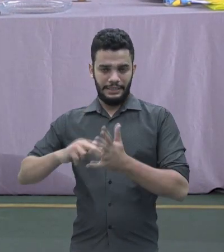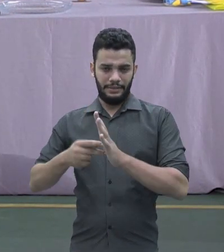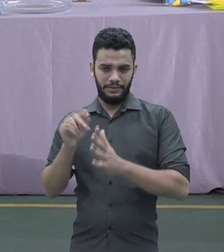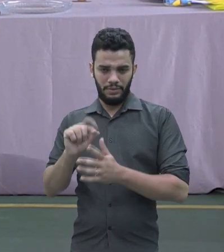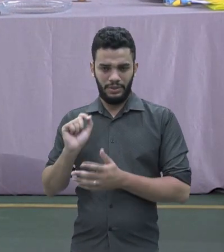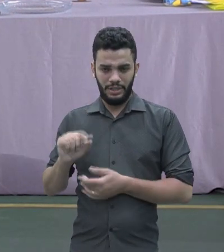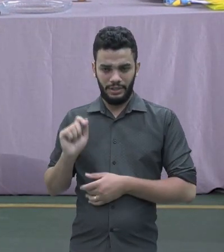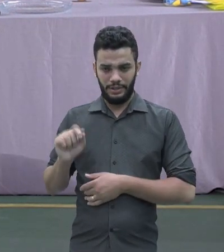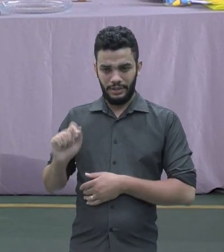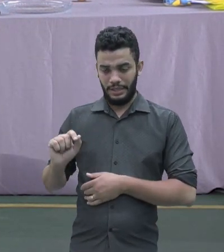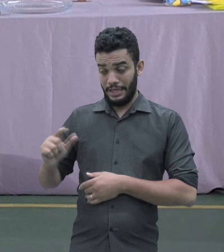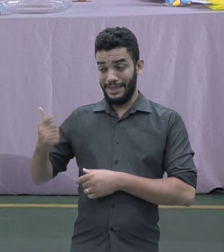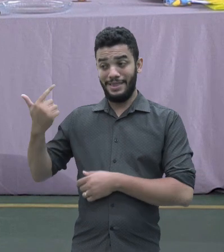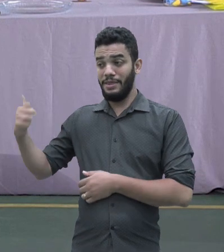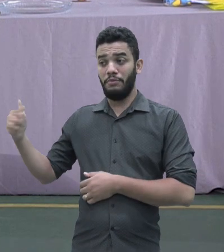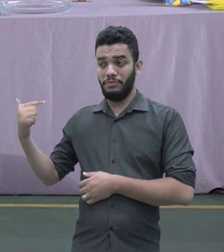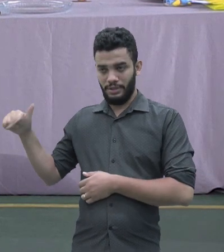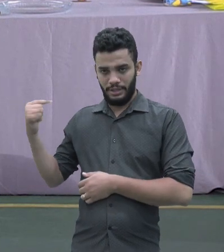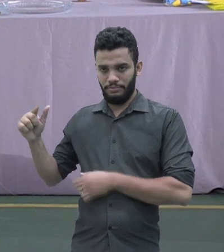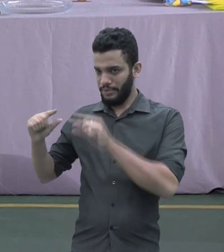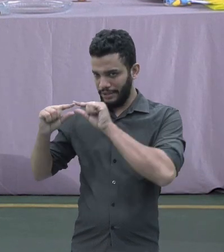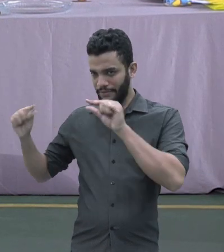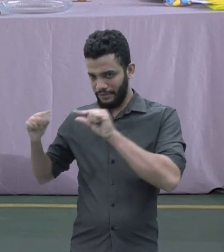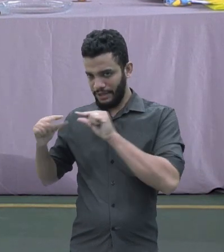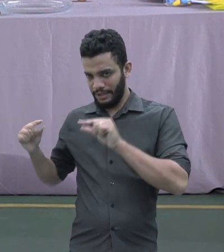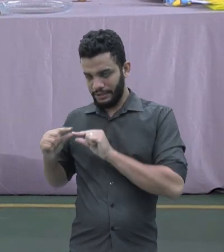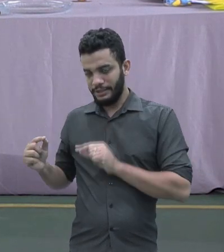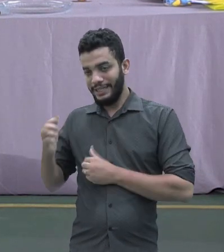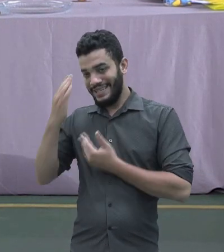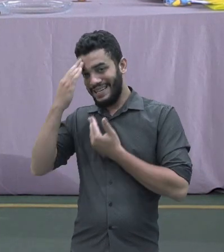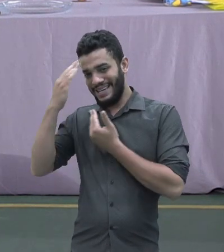colheita boa, né?